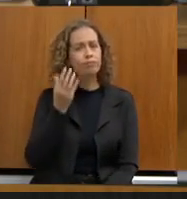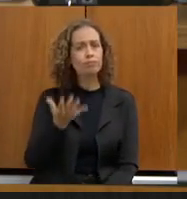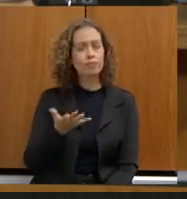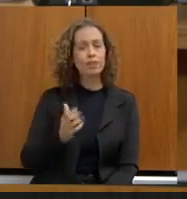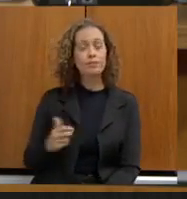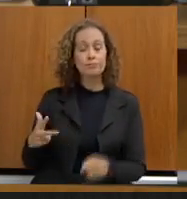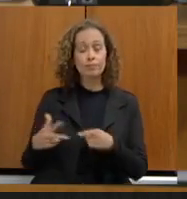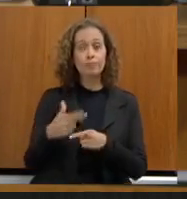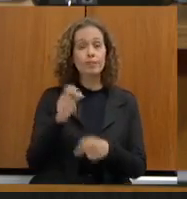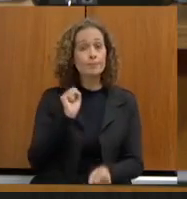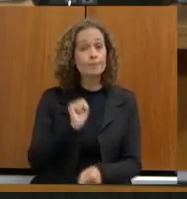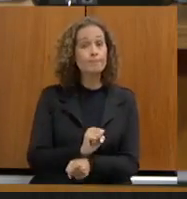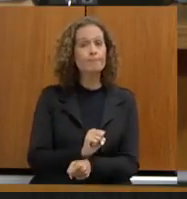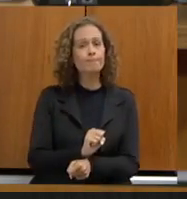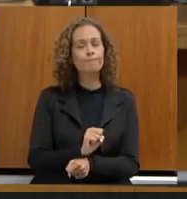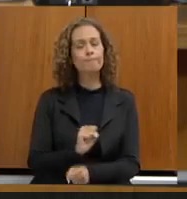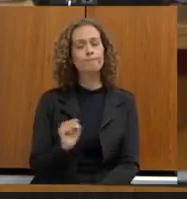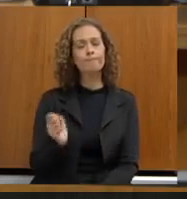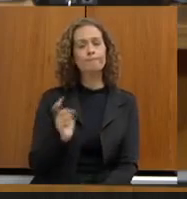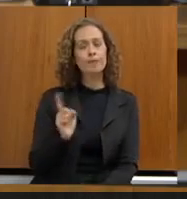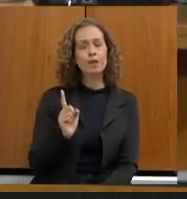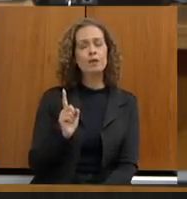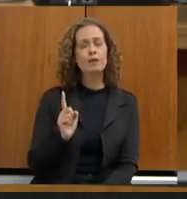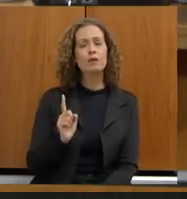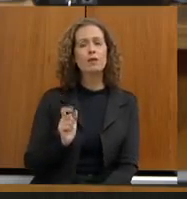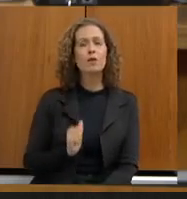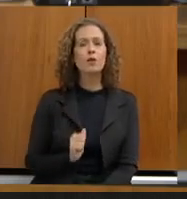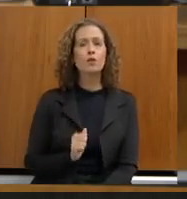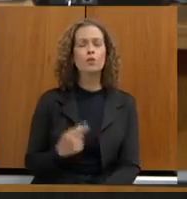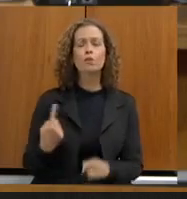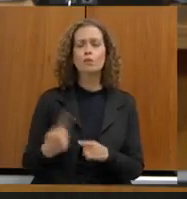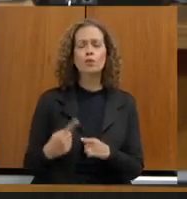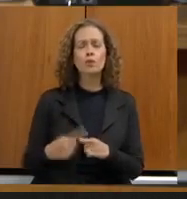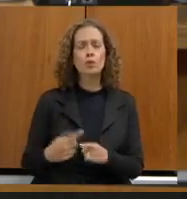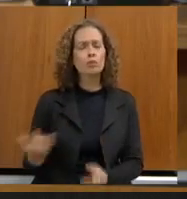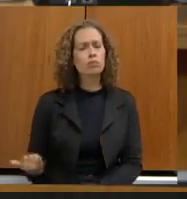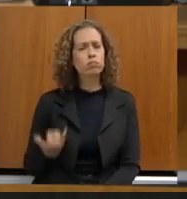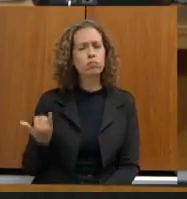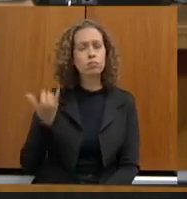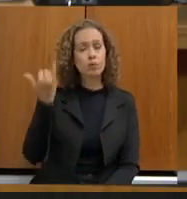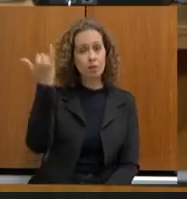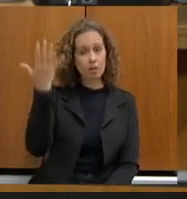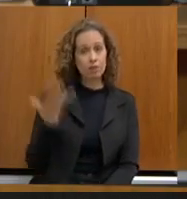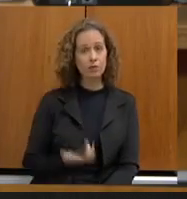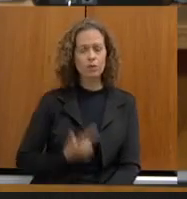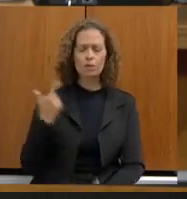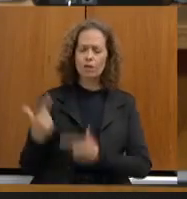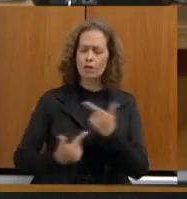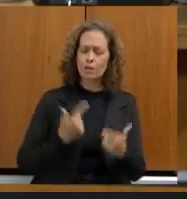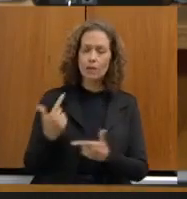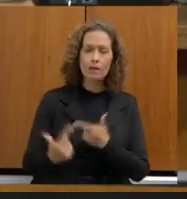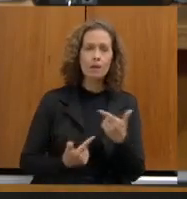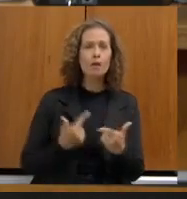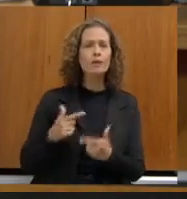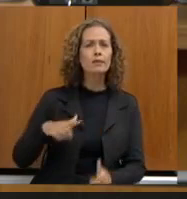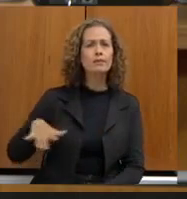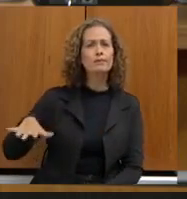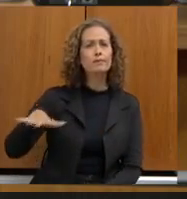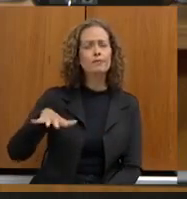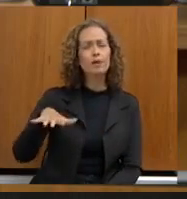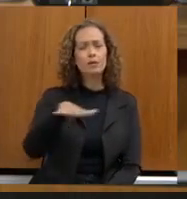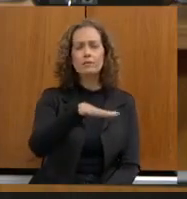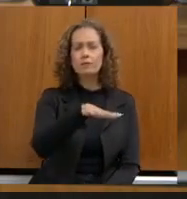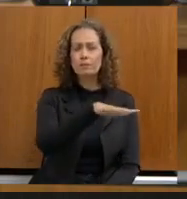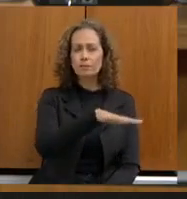interrompida esta atividade considerada essencial e atuamos em várias frentes pode passar passar por